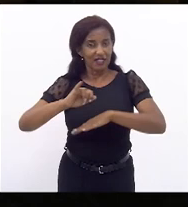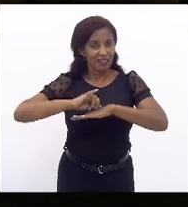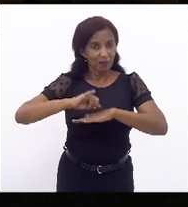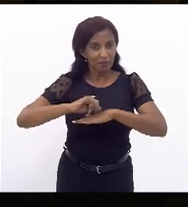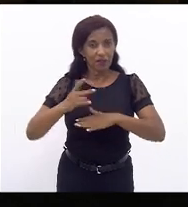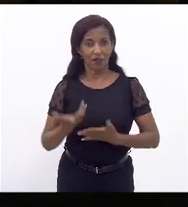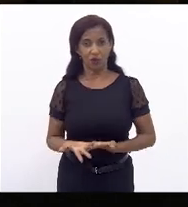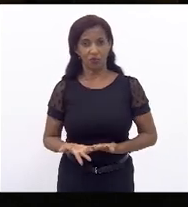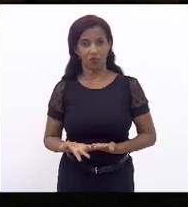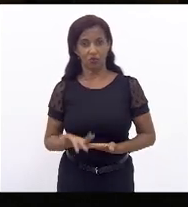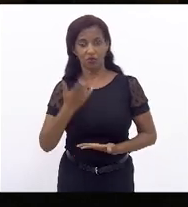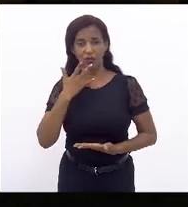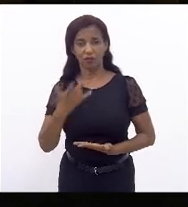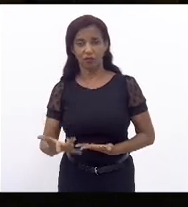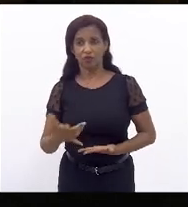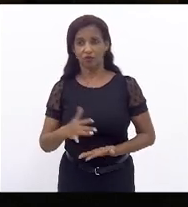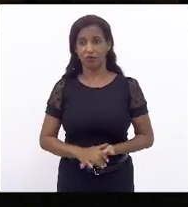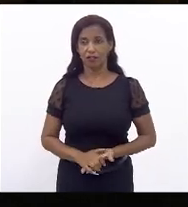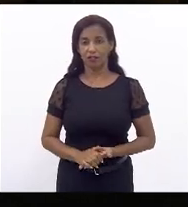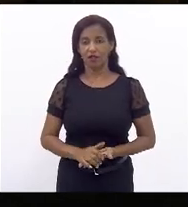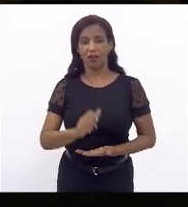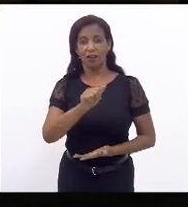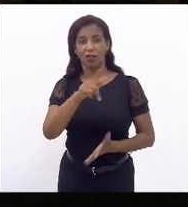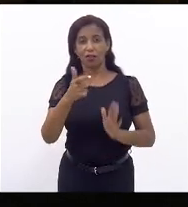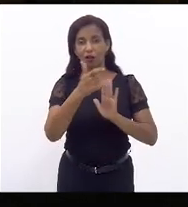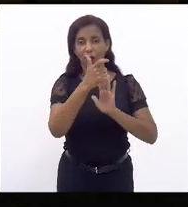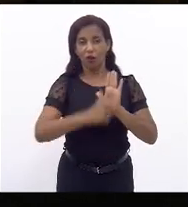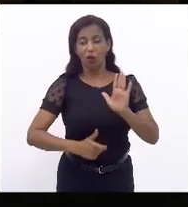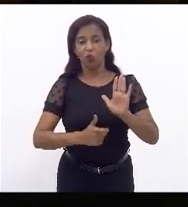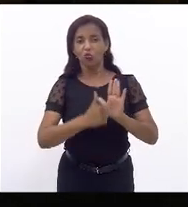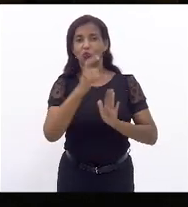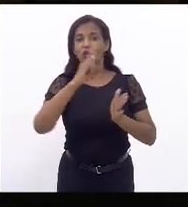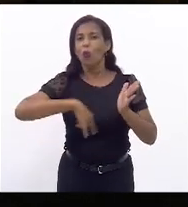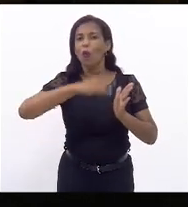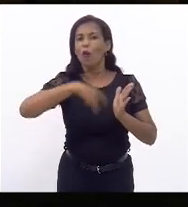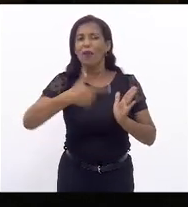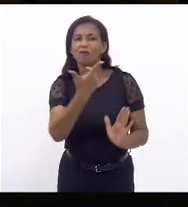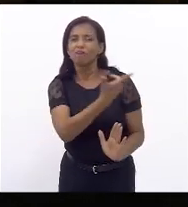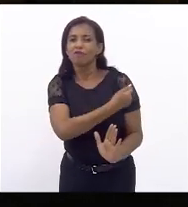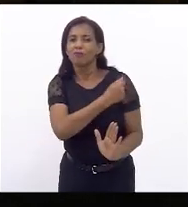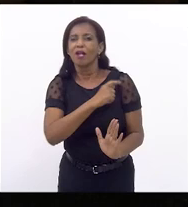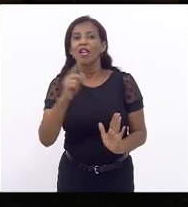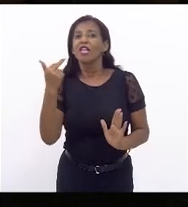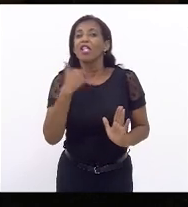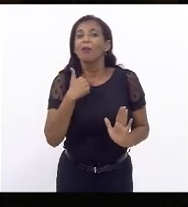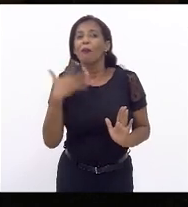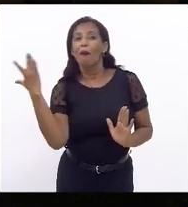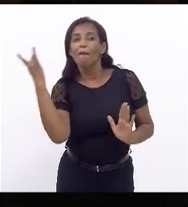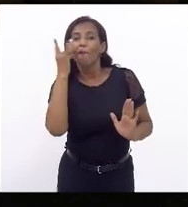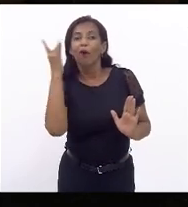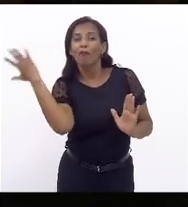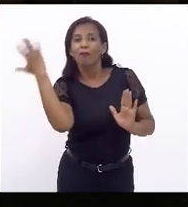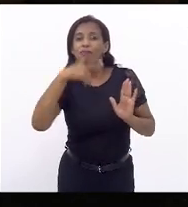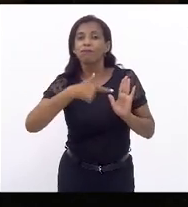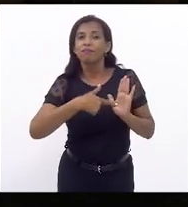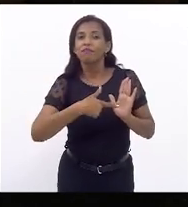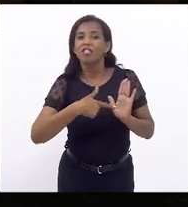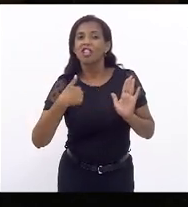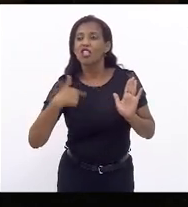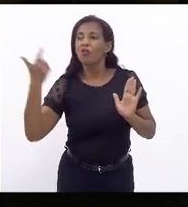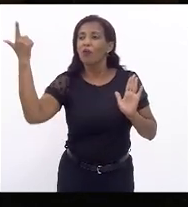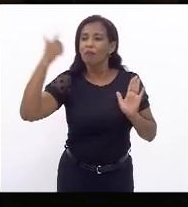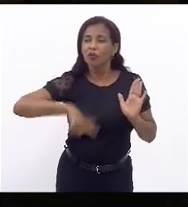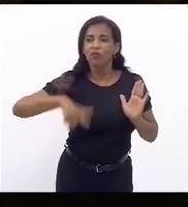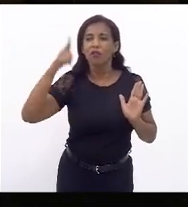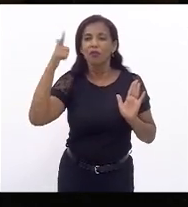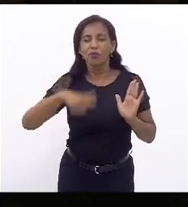diz respeito ao tal passaporte sanitário, que não deixa de ser, e eu não deixarei de